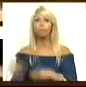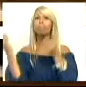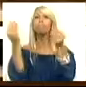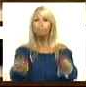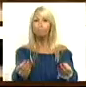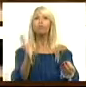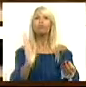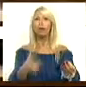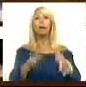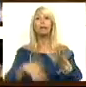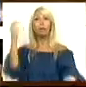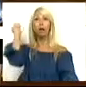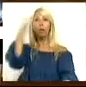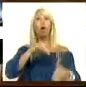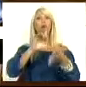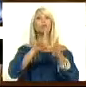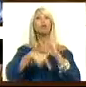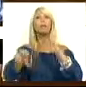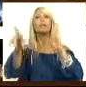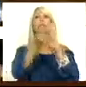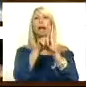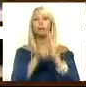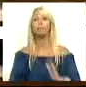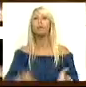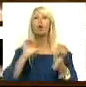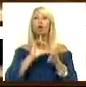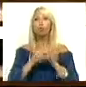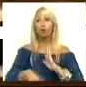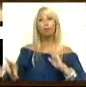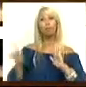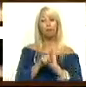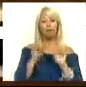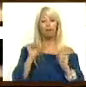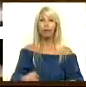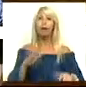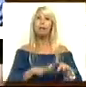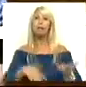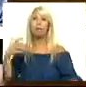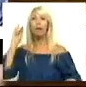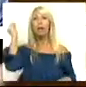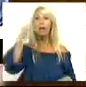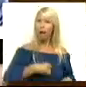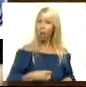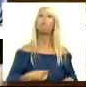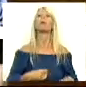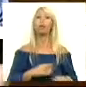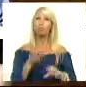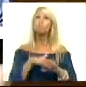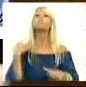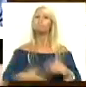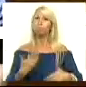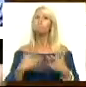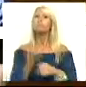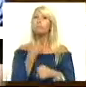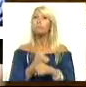na Assembleia da República um projeto de lei. Um projeto de lei para que a Assembleia da República seja proativa nesta matéria. Um projeto